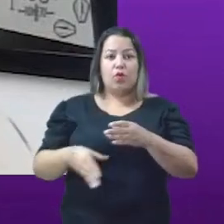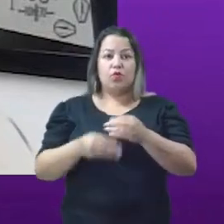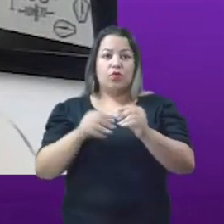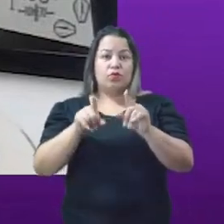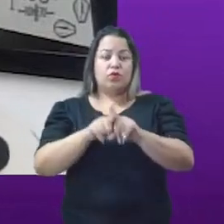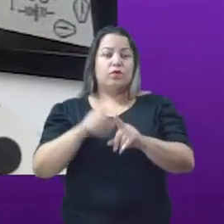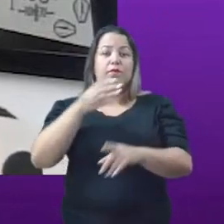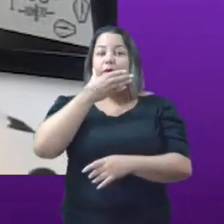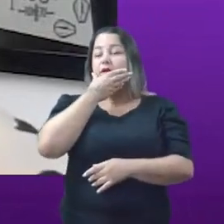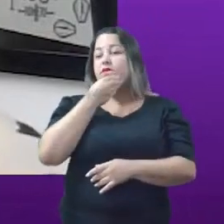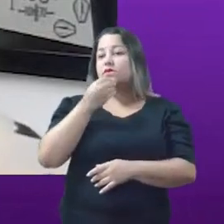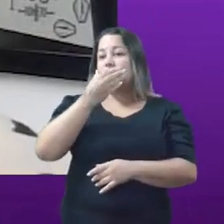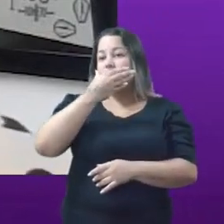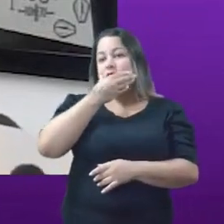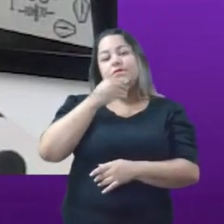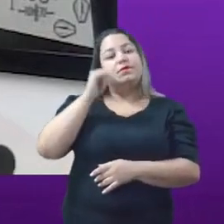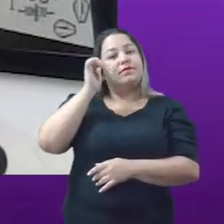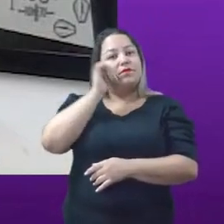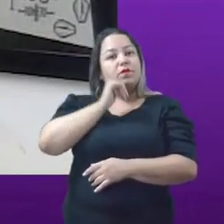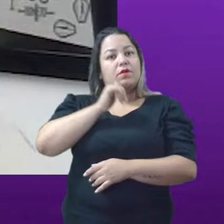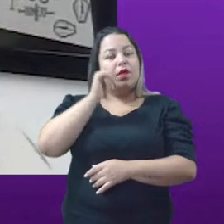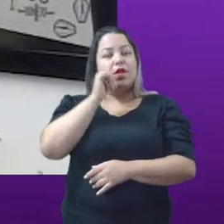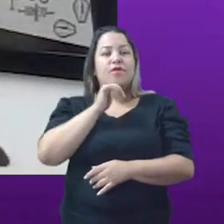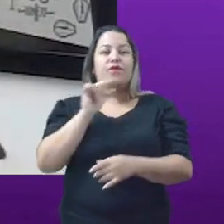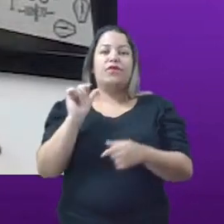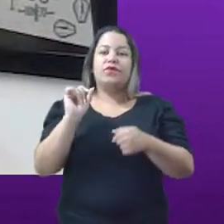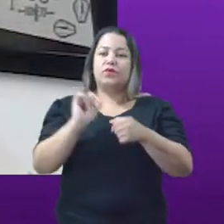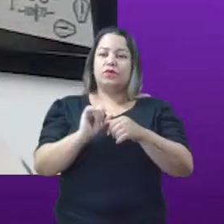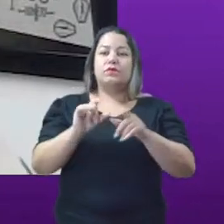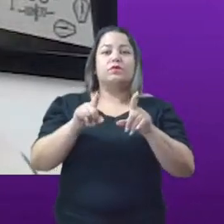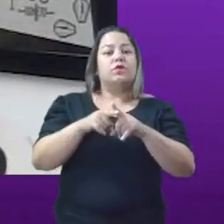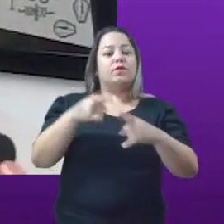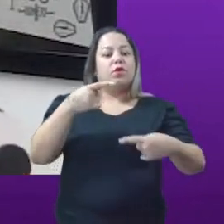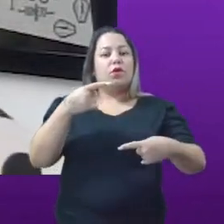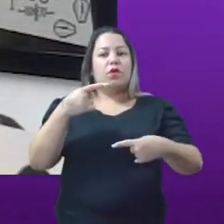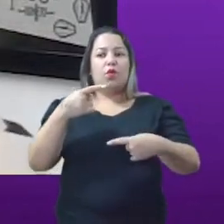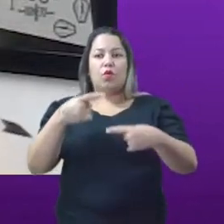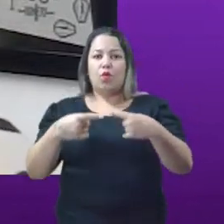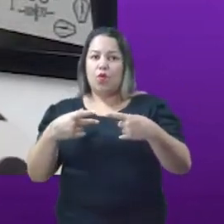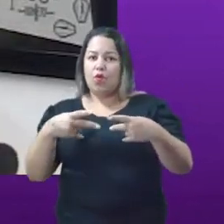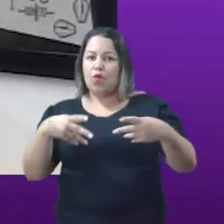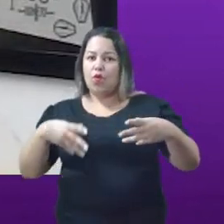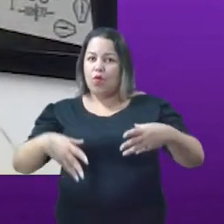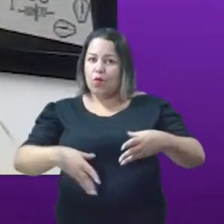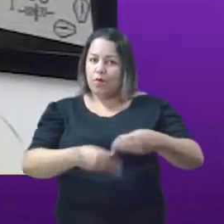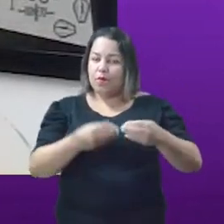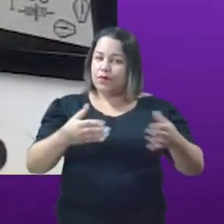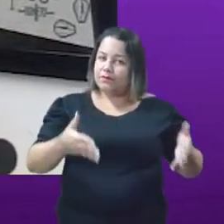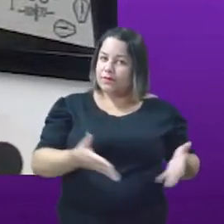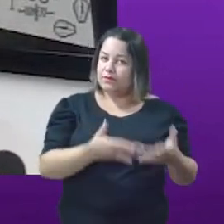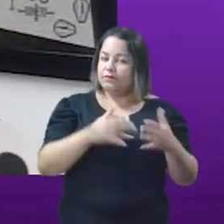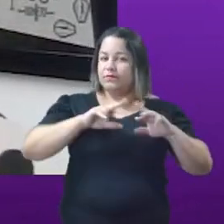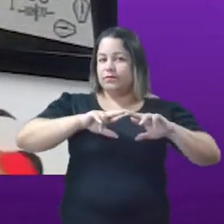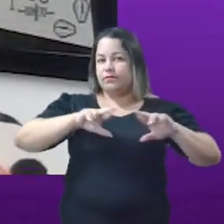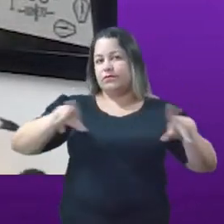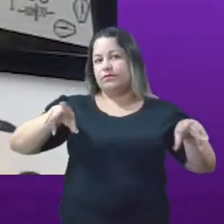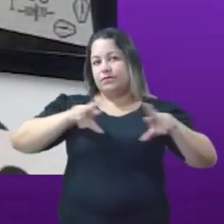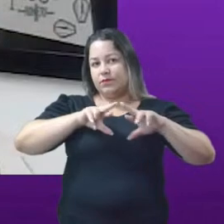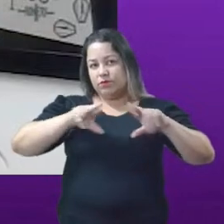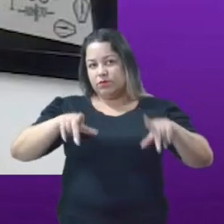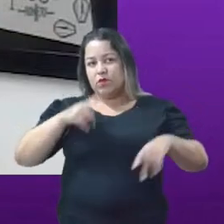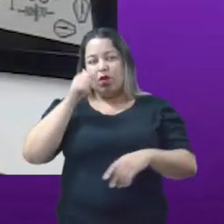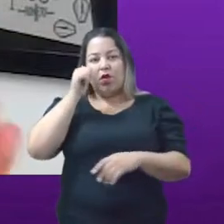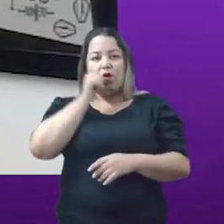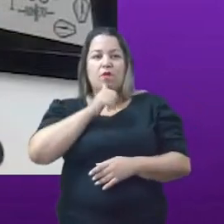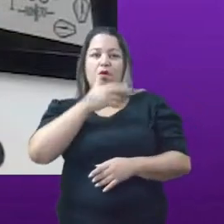do masculino e do feminino é feito com um conjunto de discursos que promovem as distintas formas de ser homem